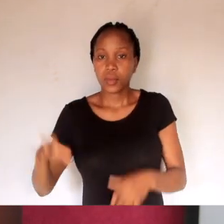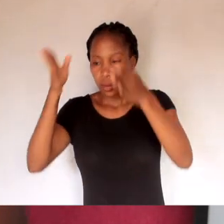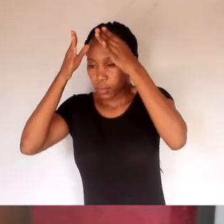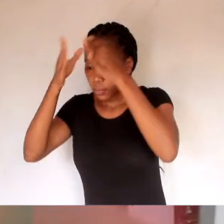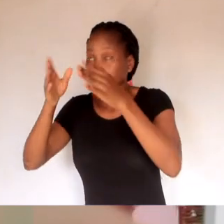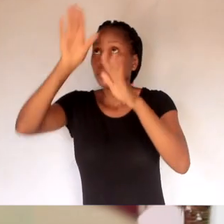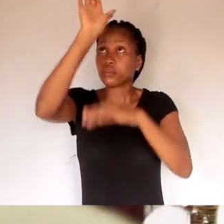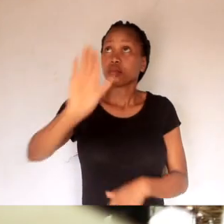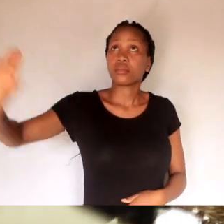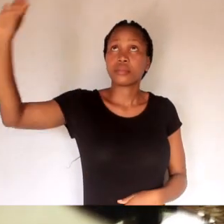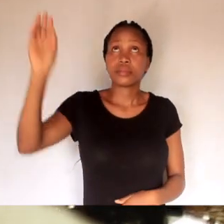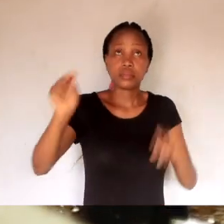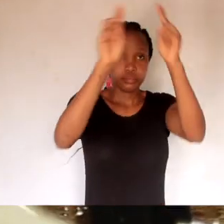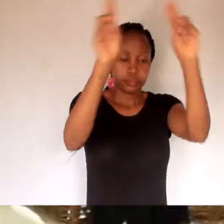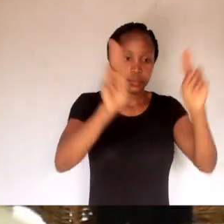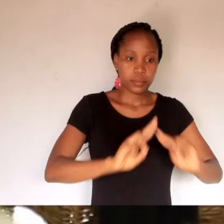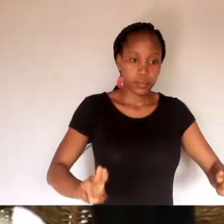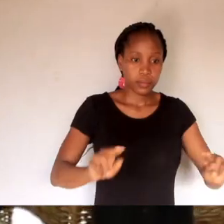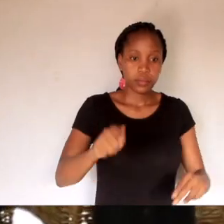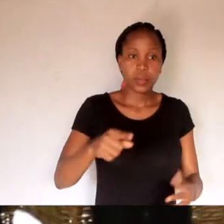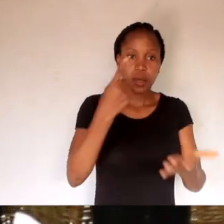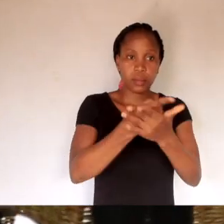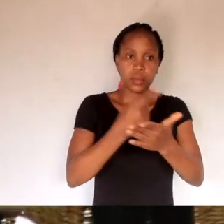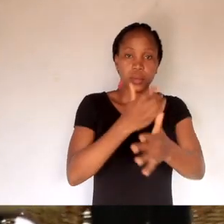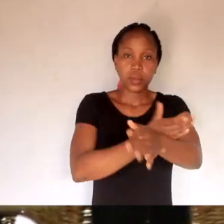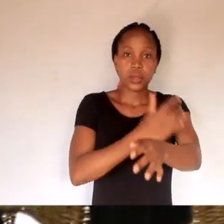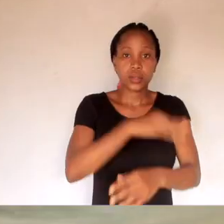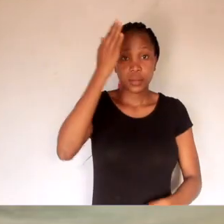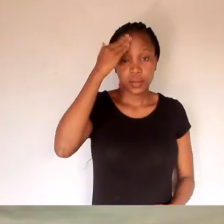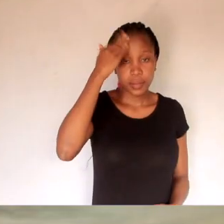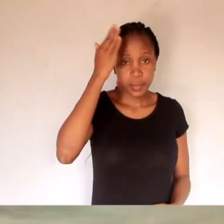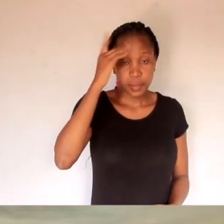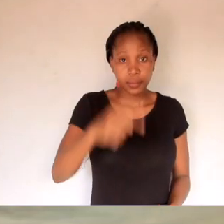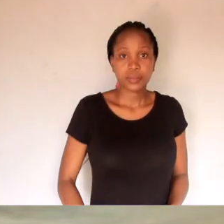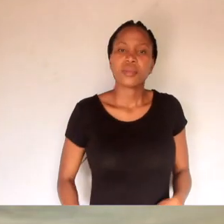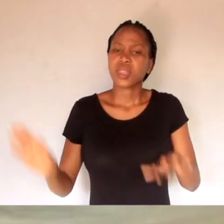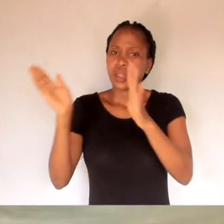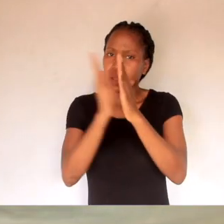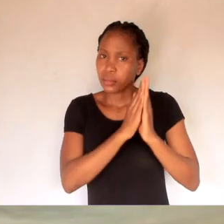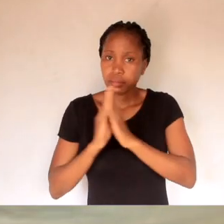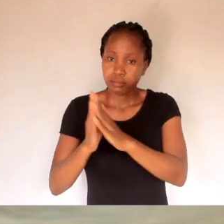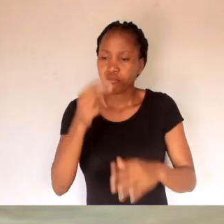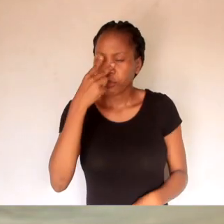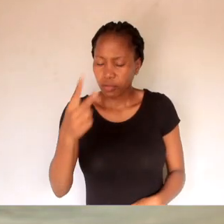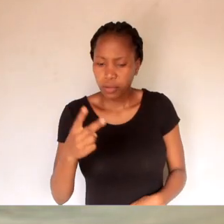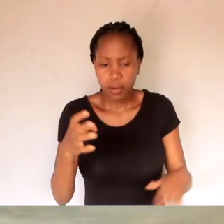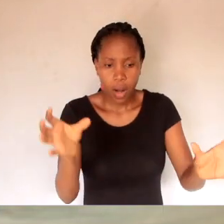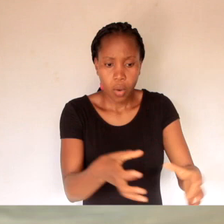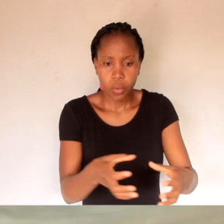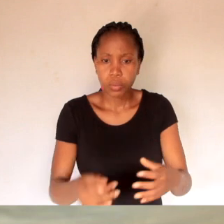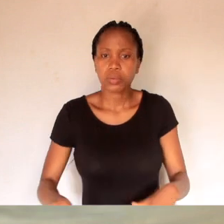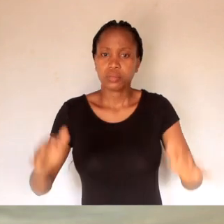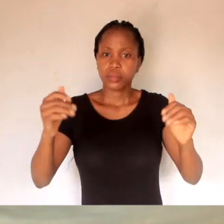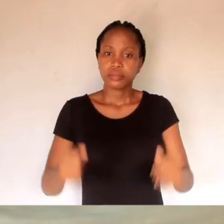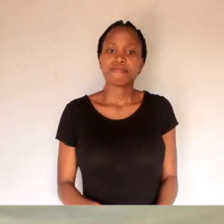nacional e internacional passa também em saber que... É gratificante ver que tem um grupo de jovens,